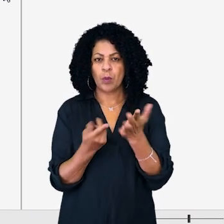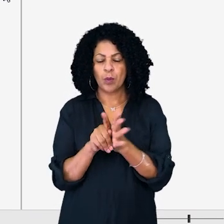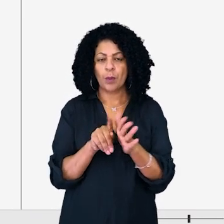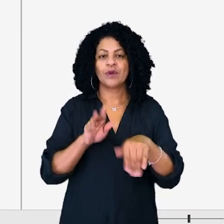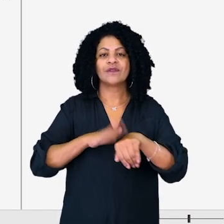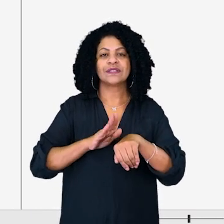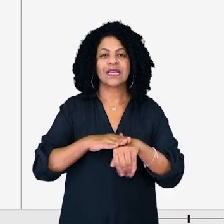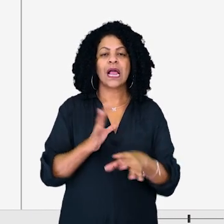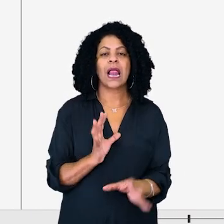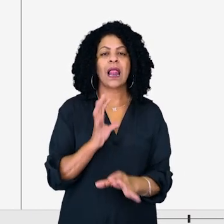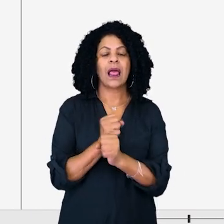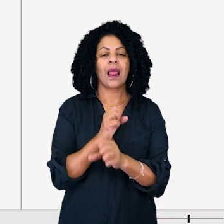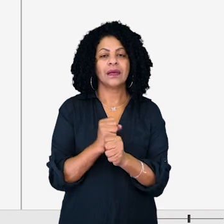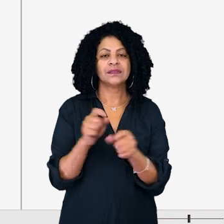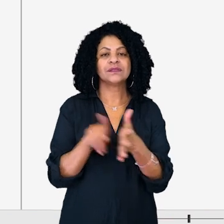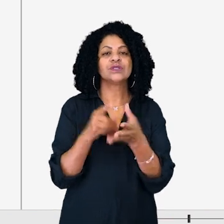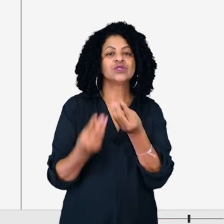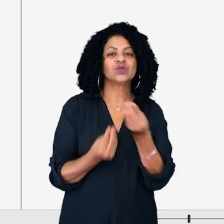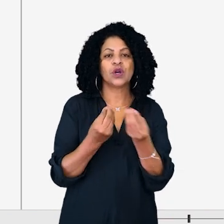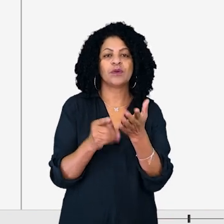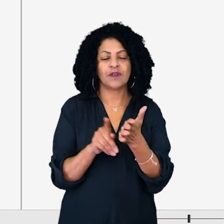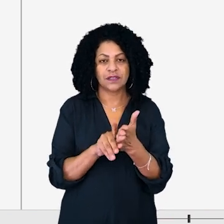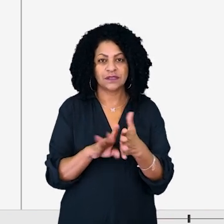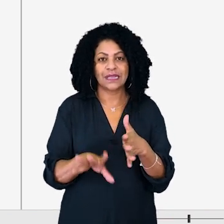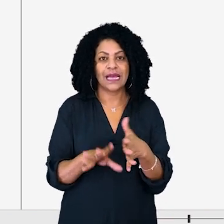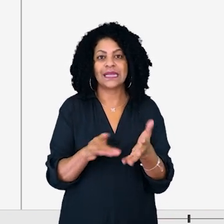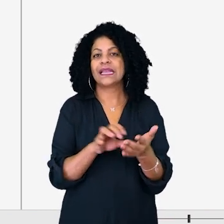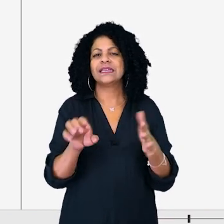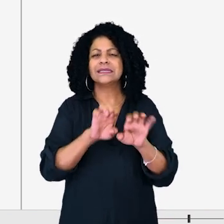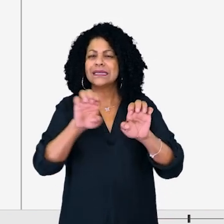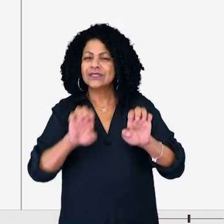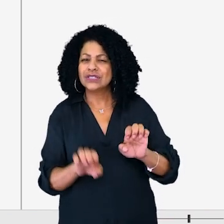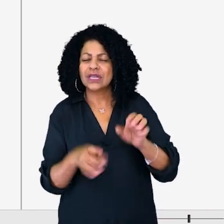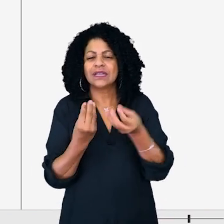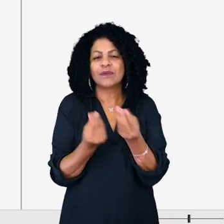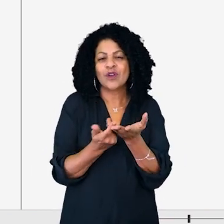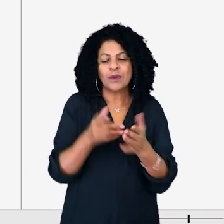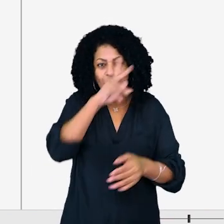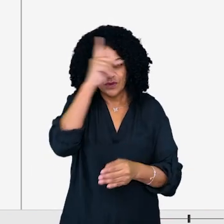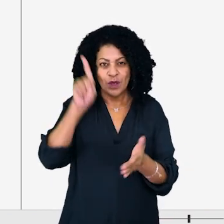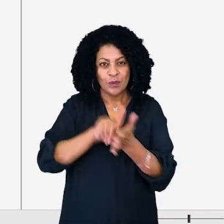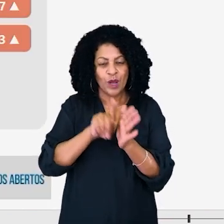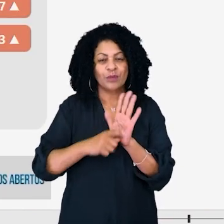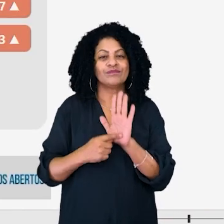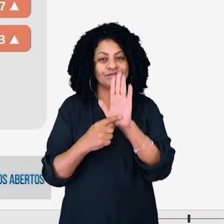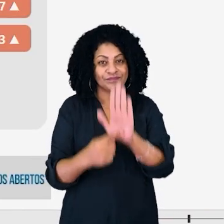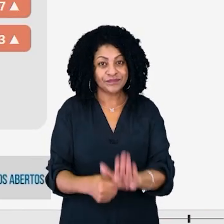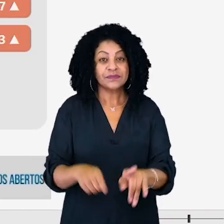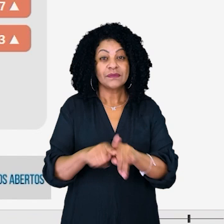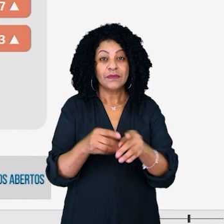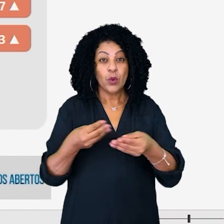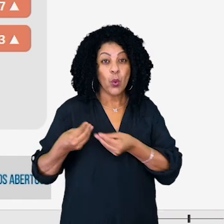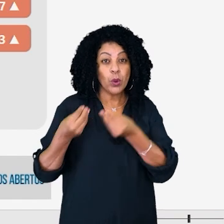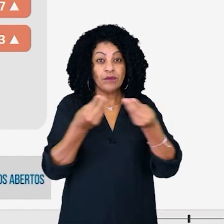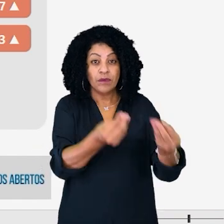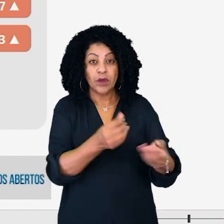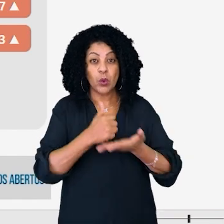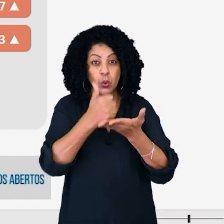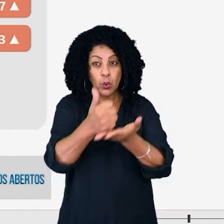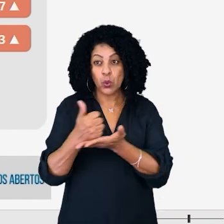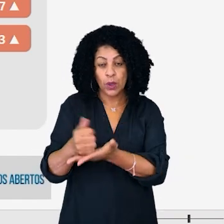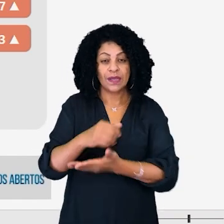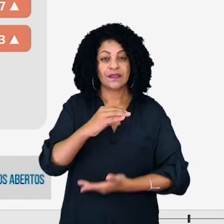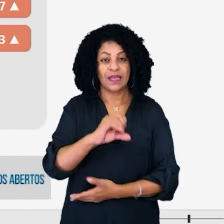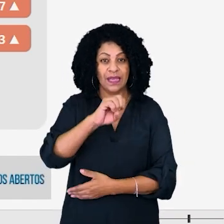utilizados tanto para o cálculo dos indicadores internamente da estatística, que são os que são apresentados nos painéis, quanto para envio mensalmente